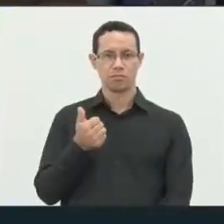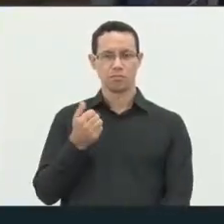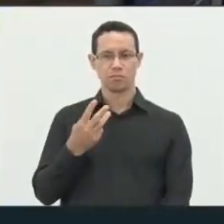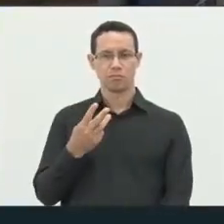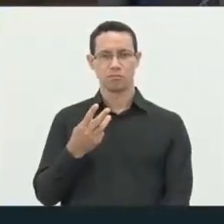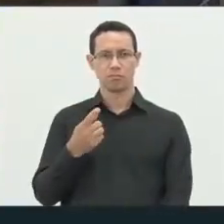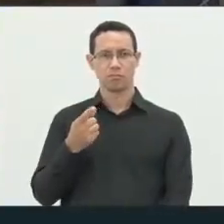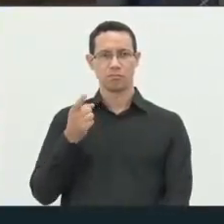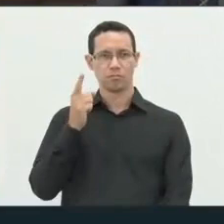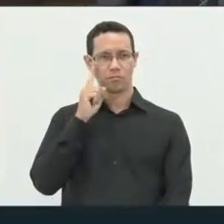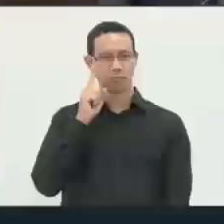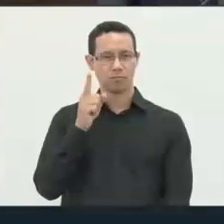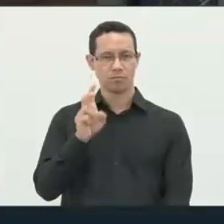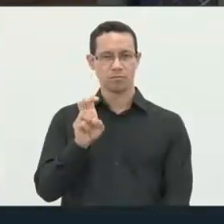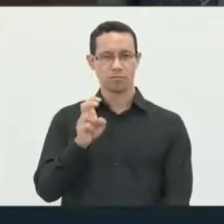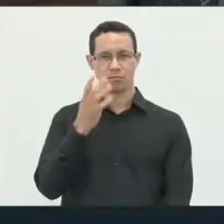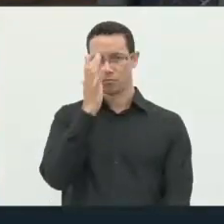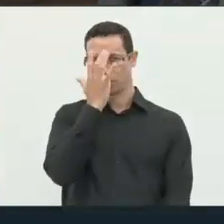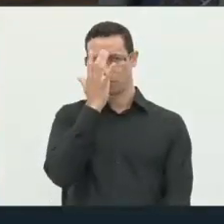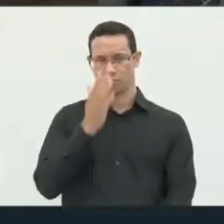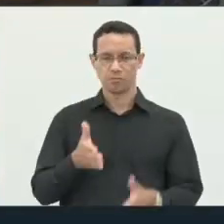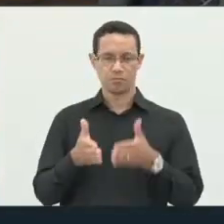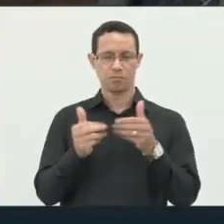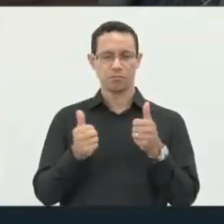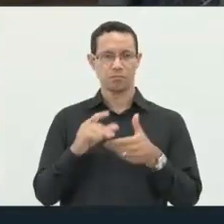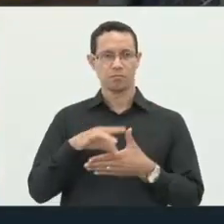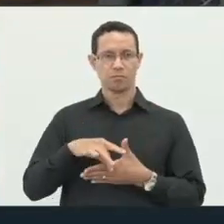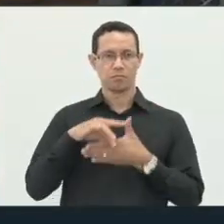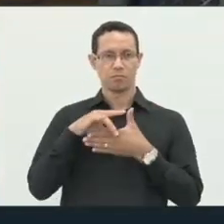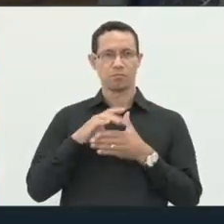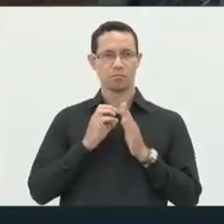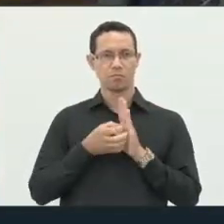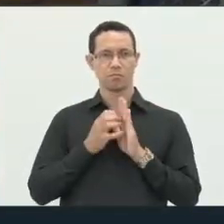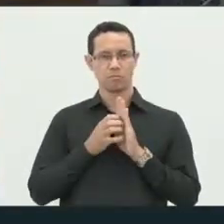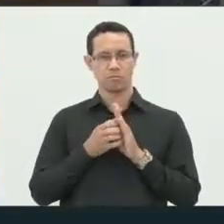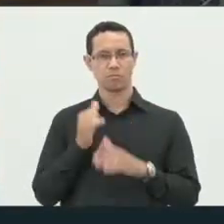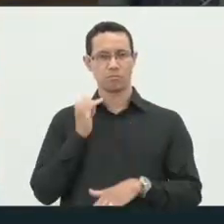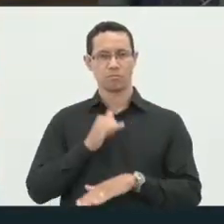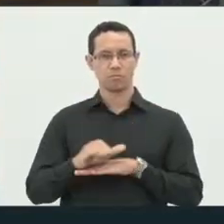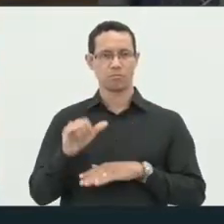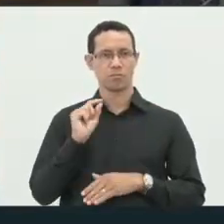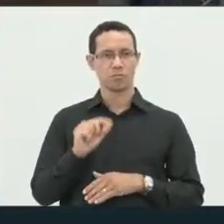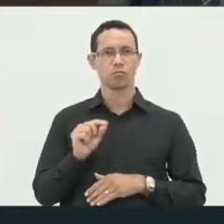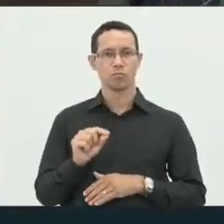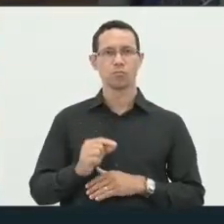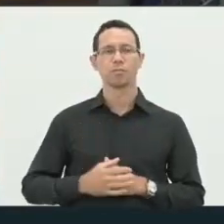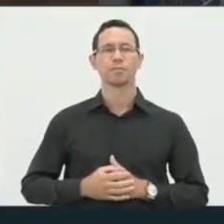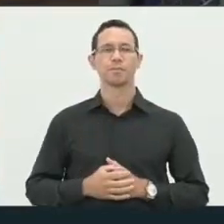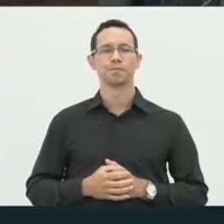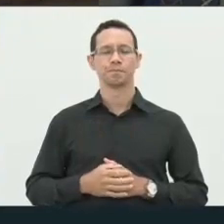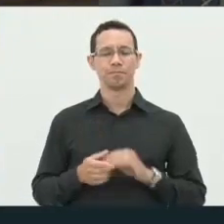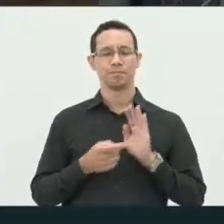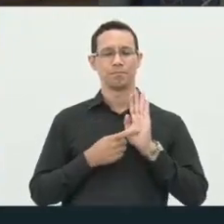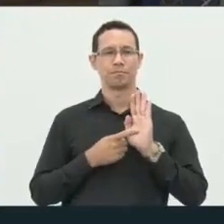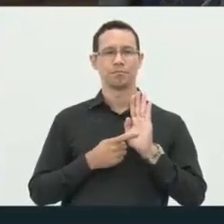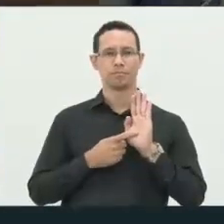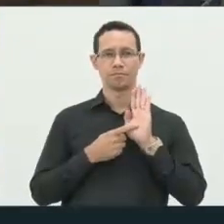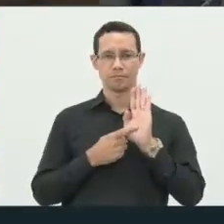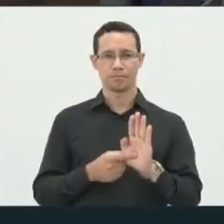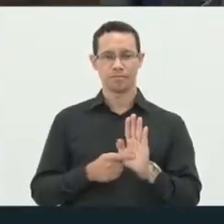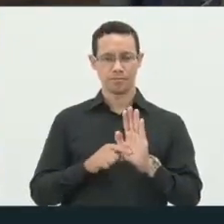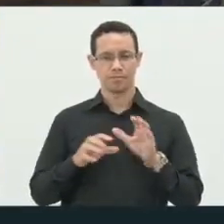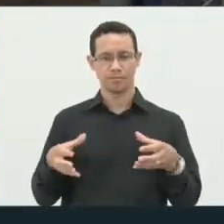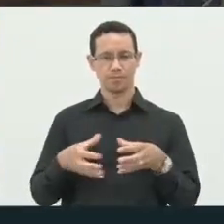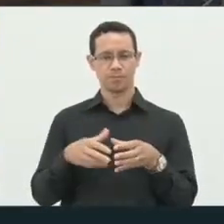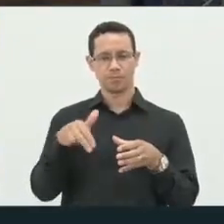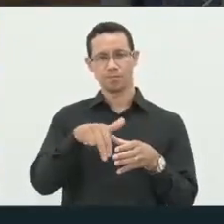fevereiro solicito as seguintes lideranças partidárias faltantes que procedam suas indicações para a composição